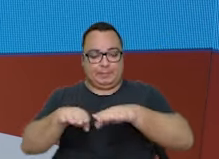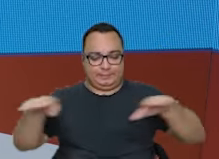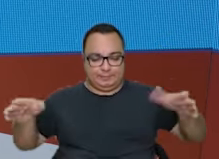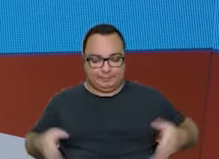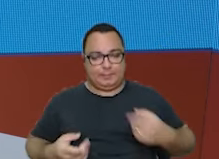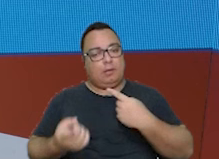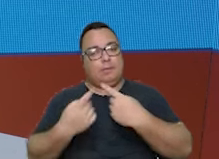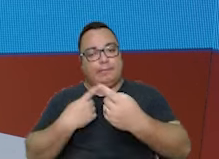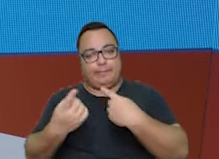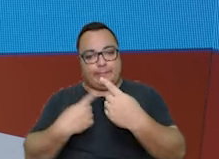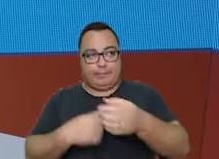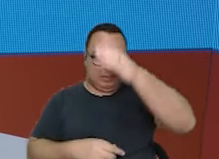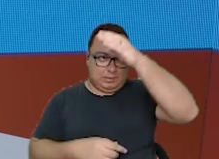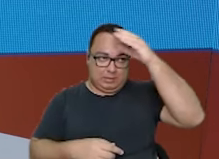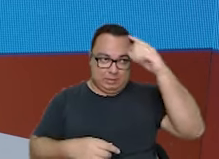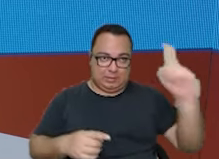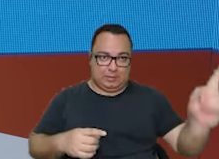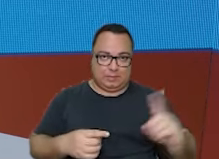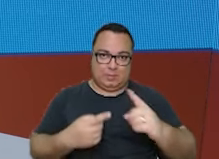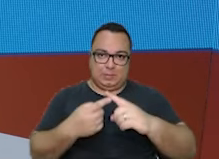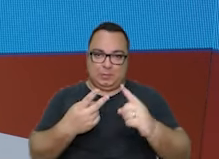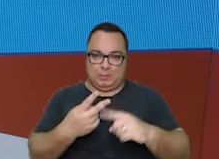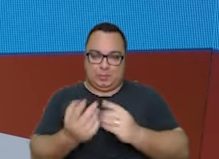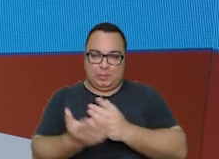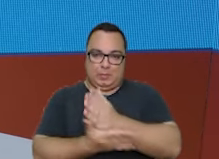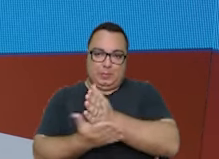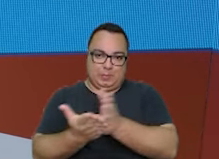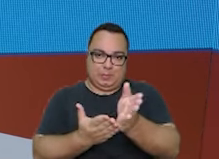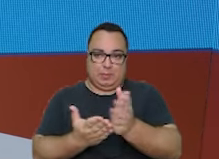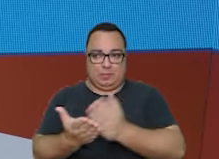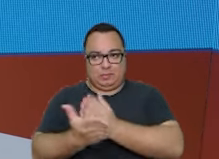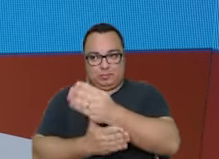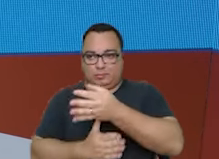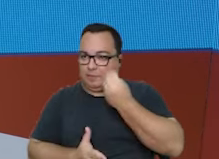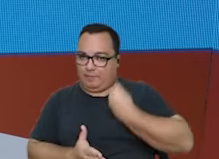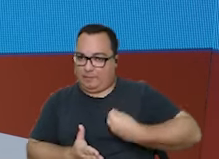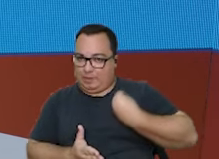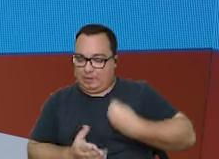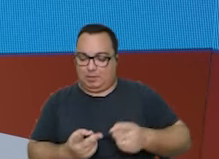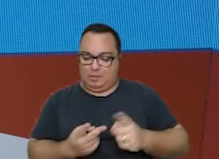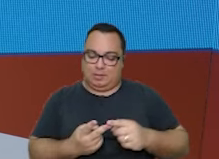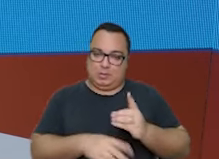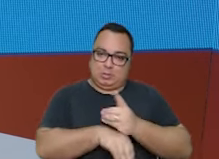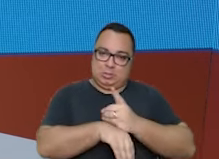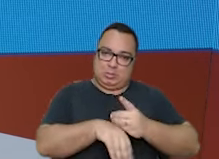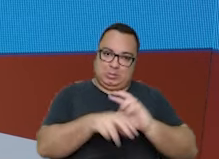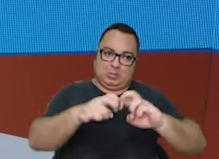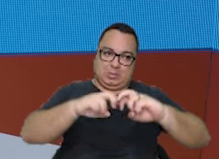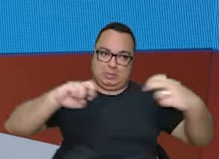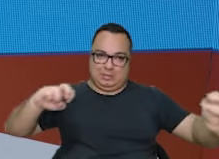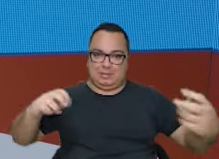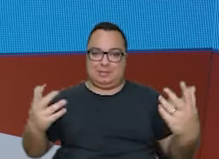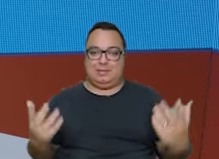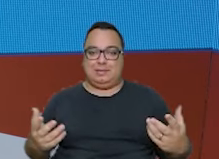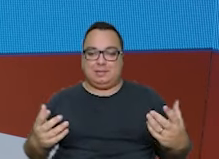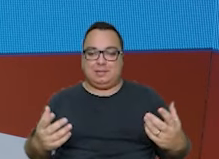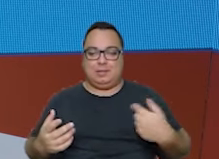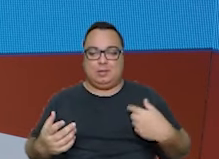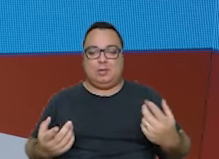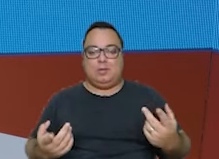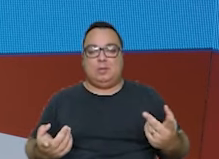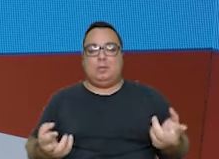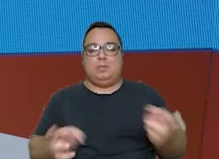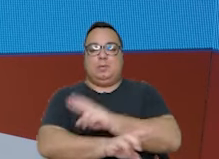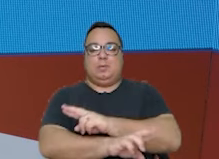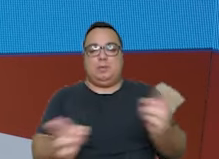assim ele tá usando um meio de canal um canal diferente e claro que quando nós estamos nos relacionando no ambiente